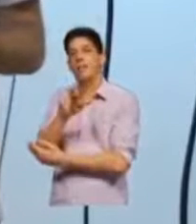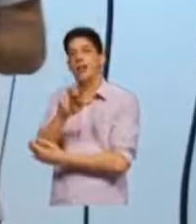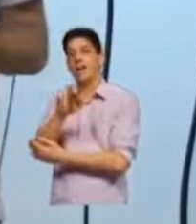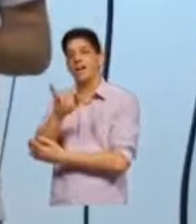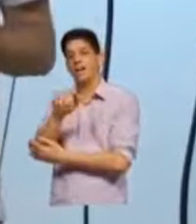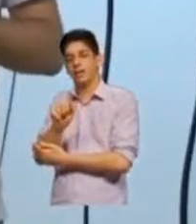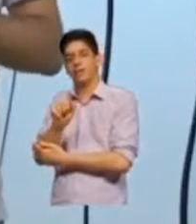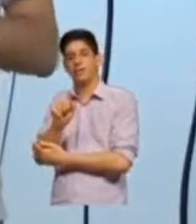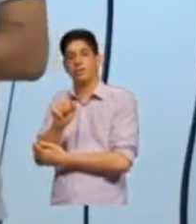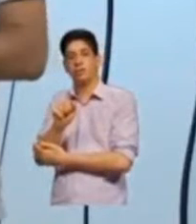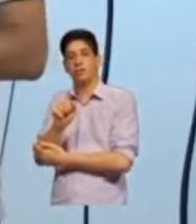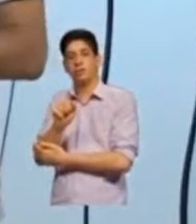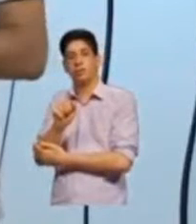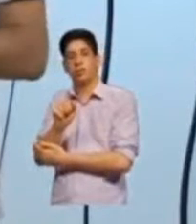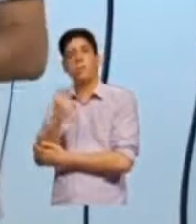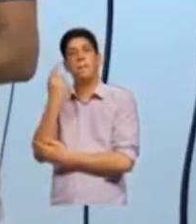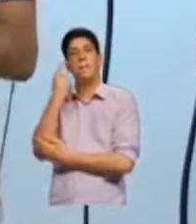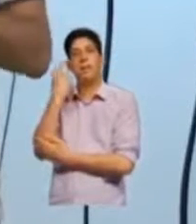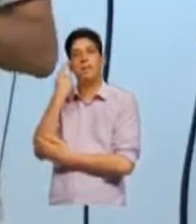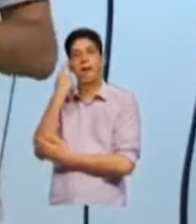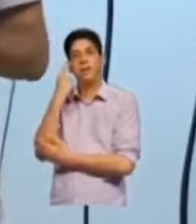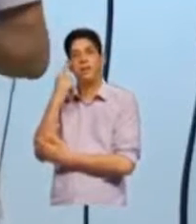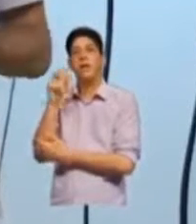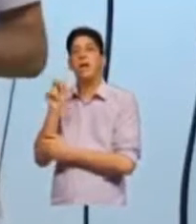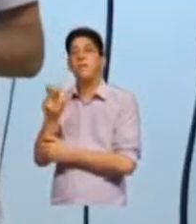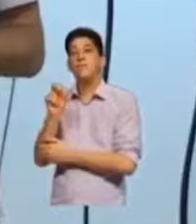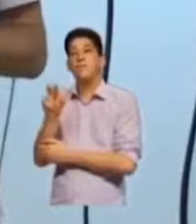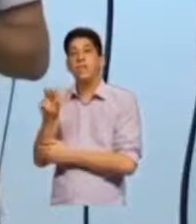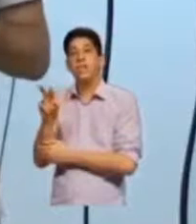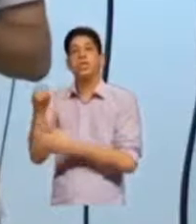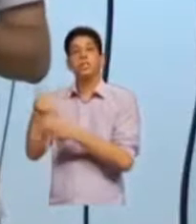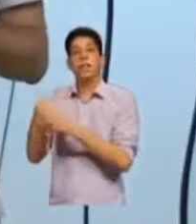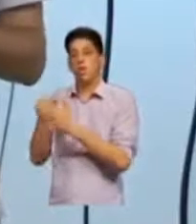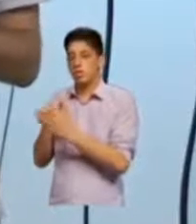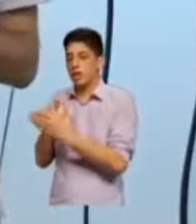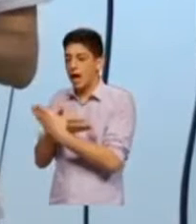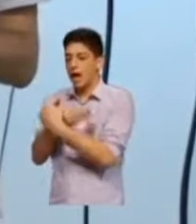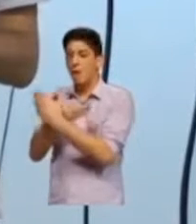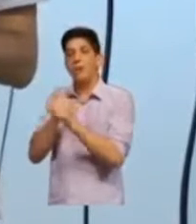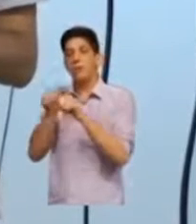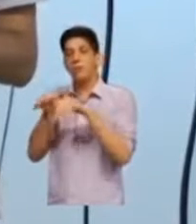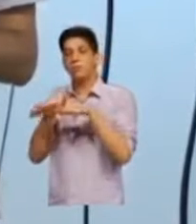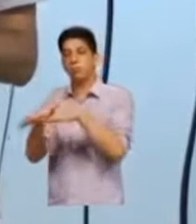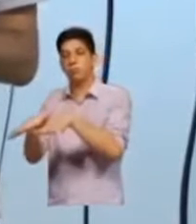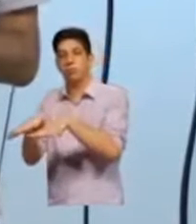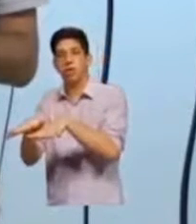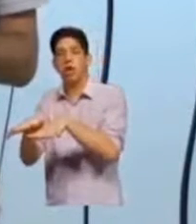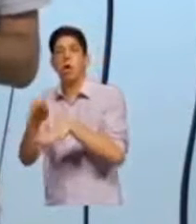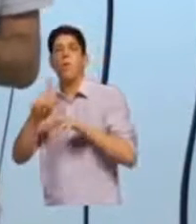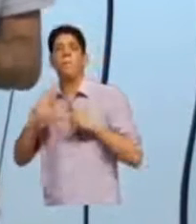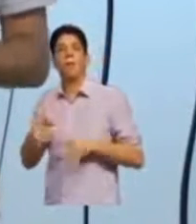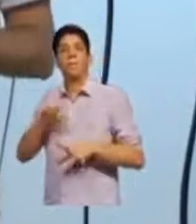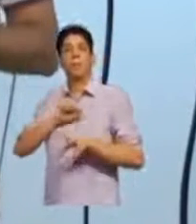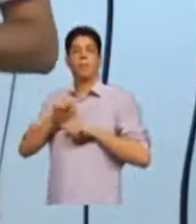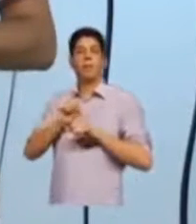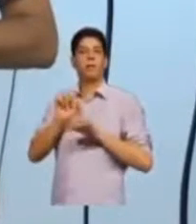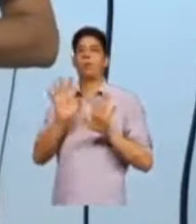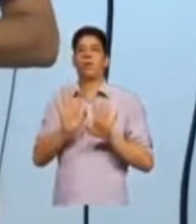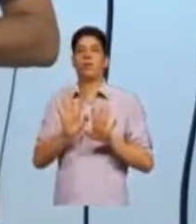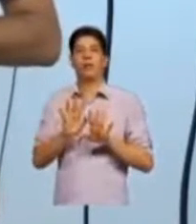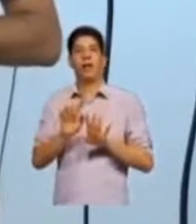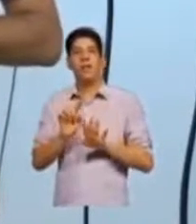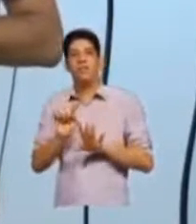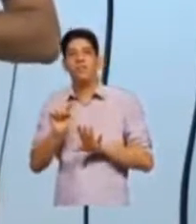ele parasitava aves, mas não era transmitido a humanos. Mas a partir do momento que o vírus entrou em contato com a carne do